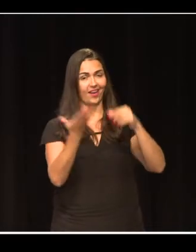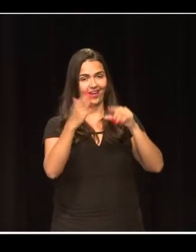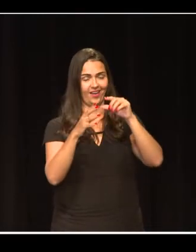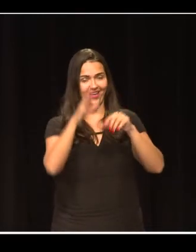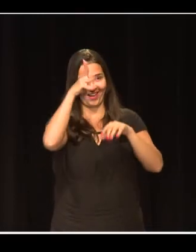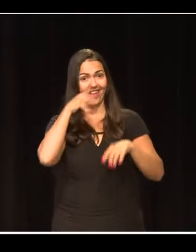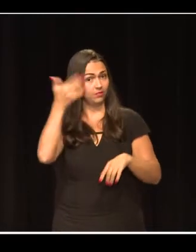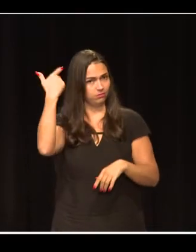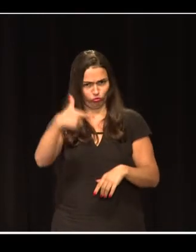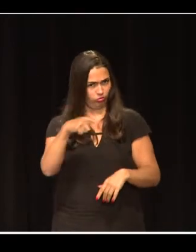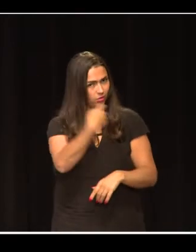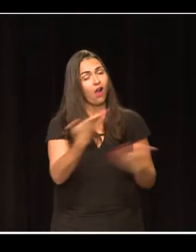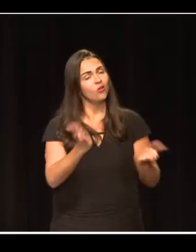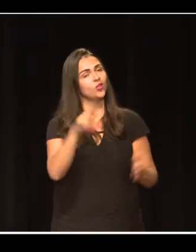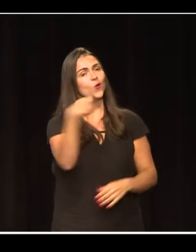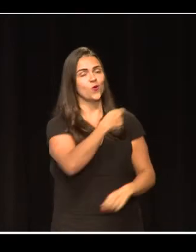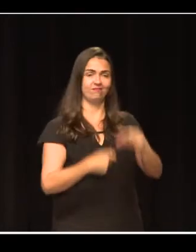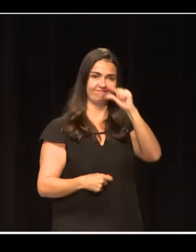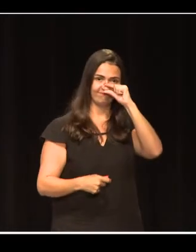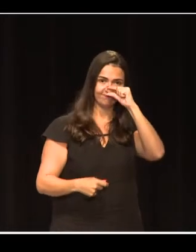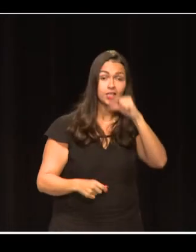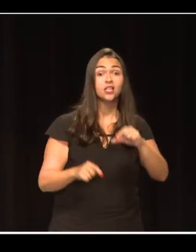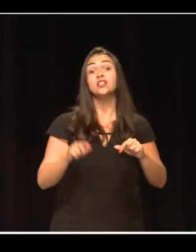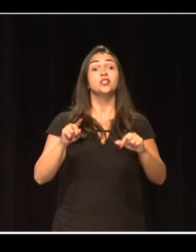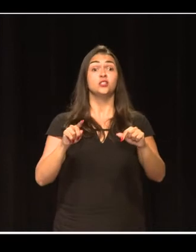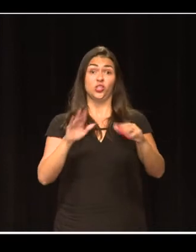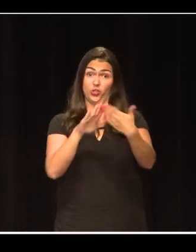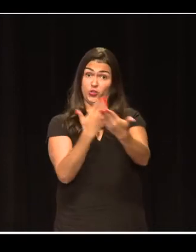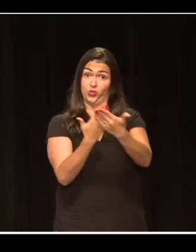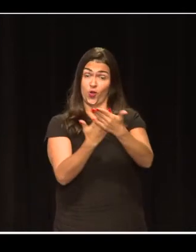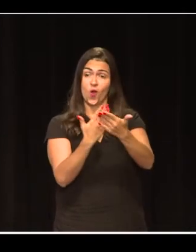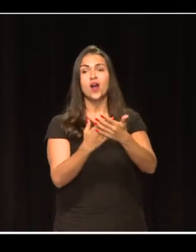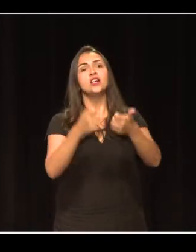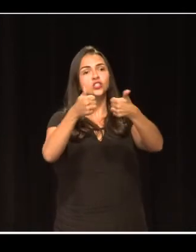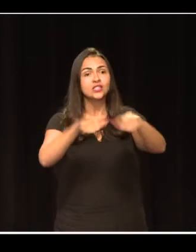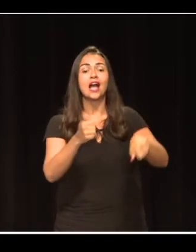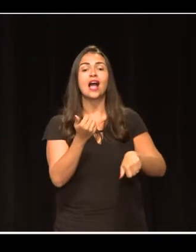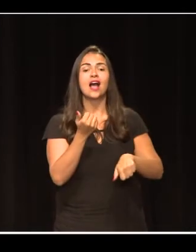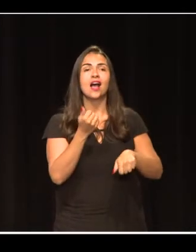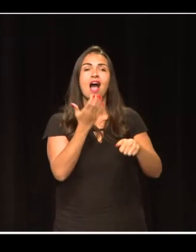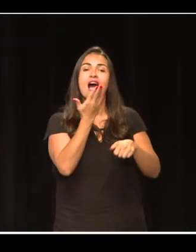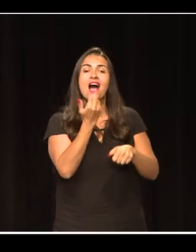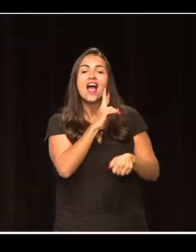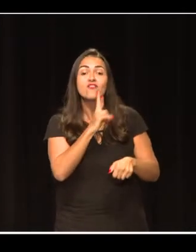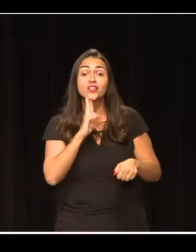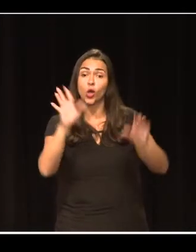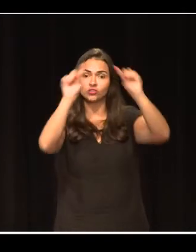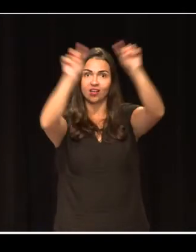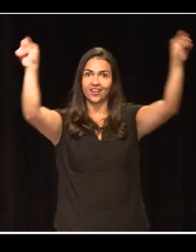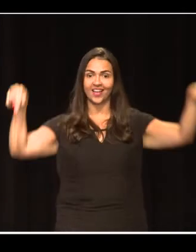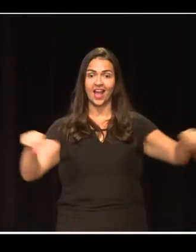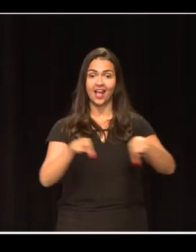o refeitório hoje já tem mural bilíngue com os alimentos em Libras. Aos poucos, a escola